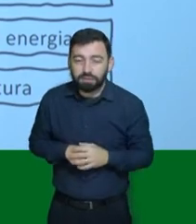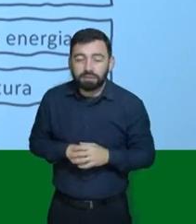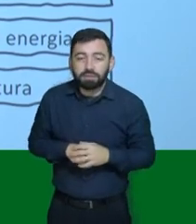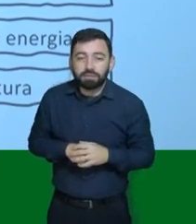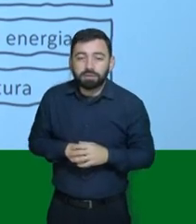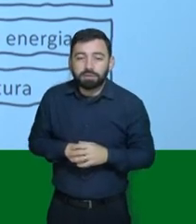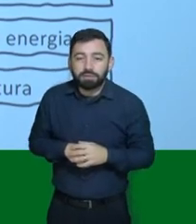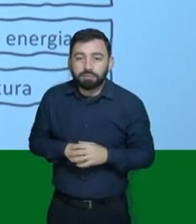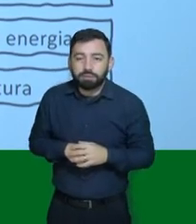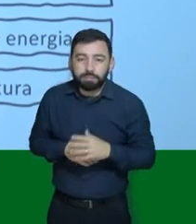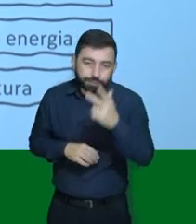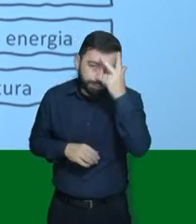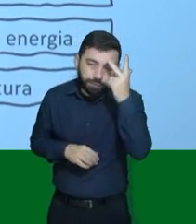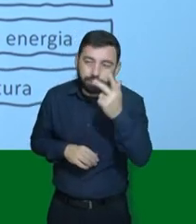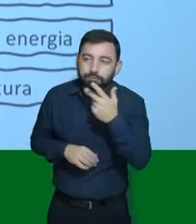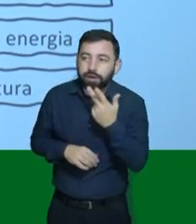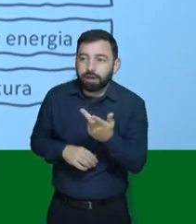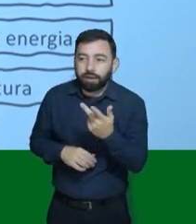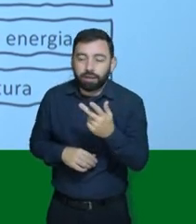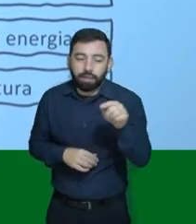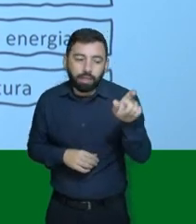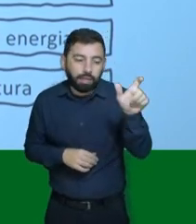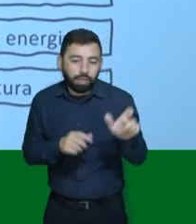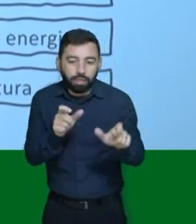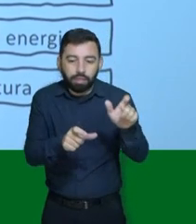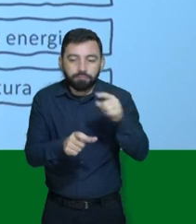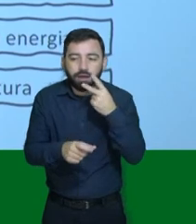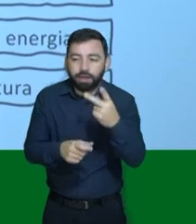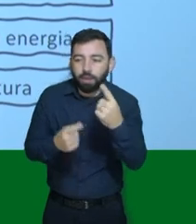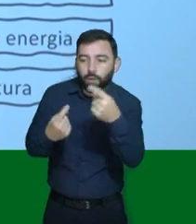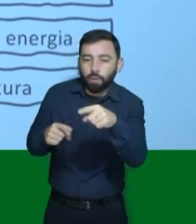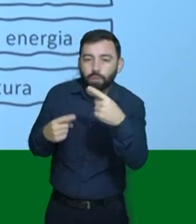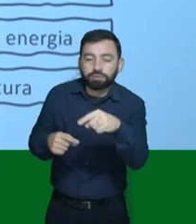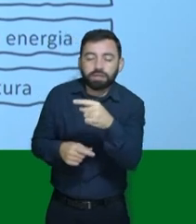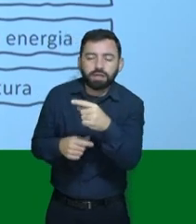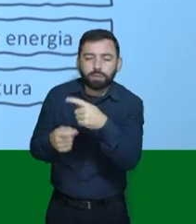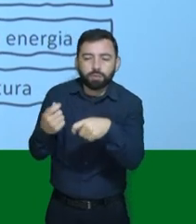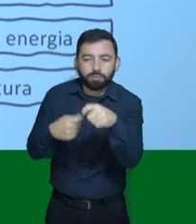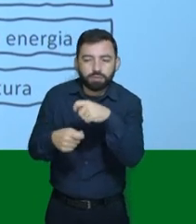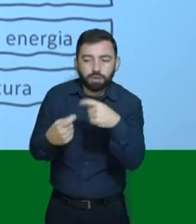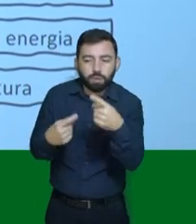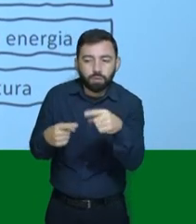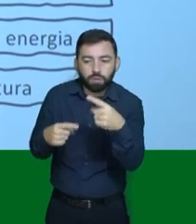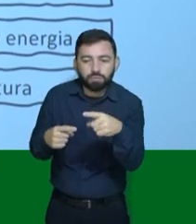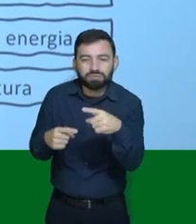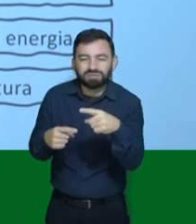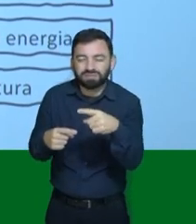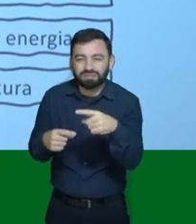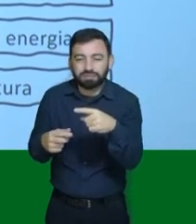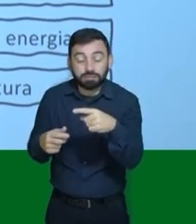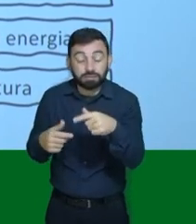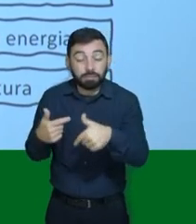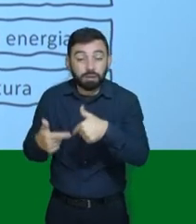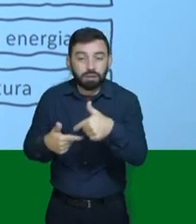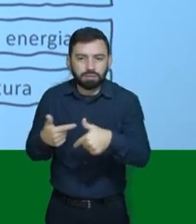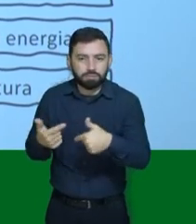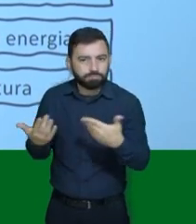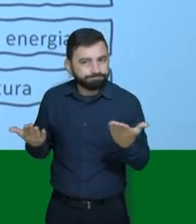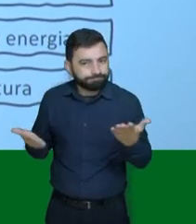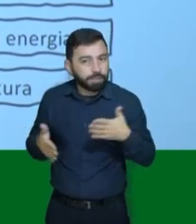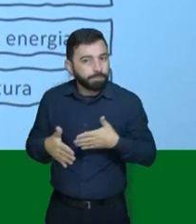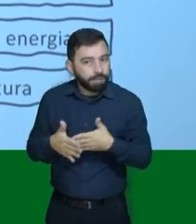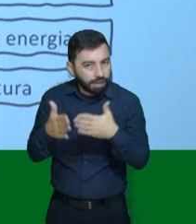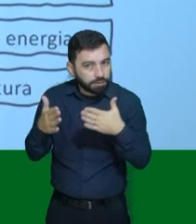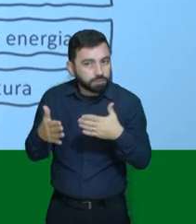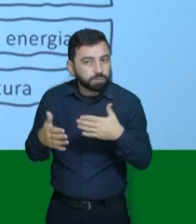as pessoas falam ele é ambientalista, é contra a economia, é contra emprego. Os impactos na economia, a gente está vendo,